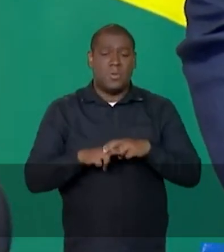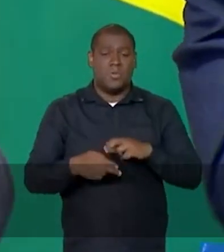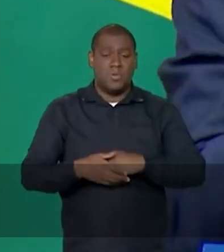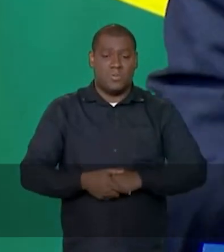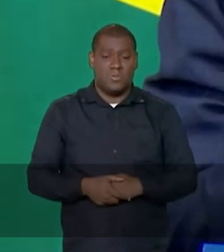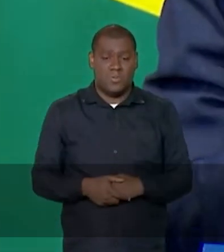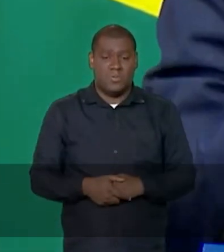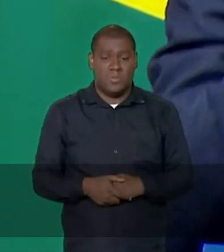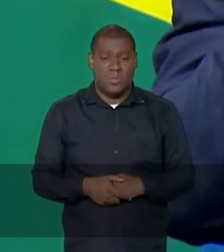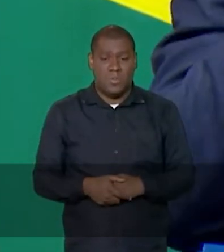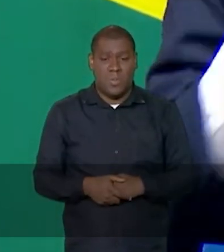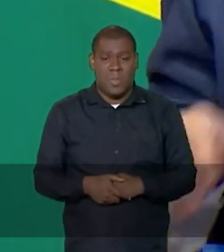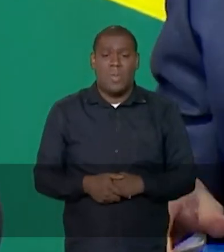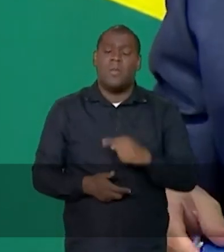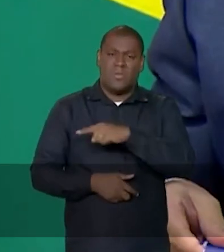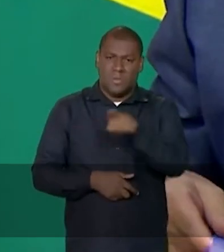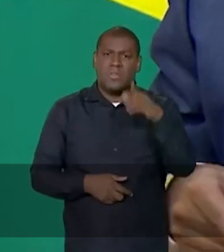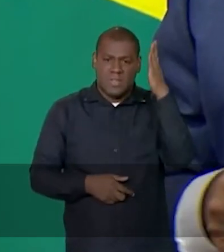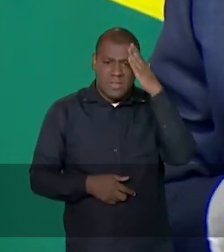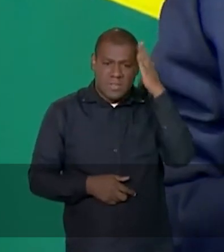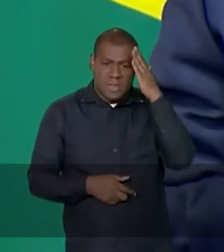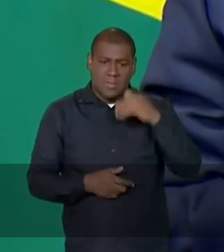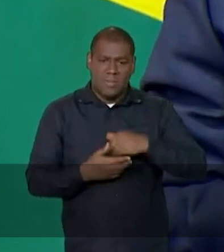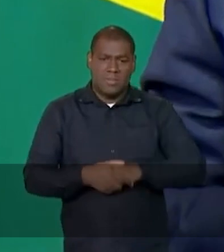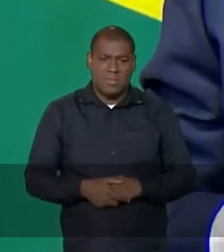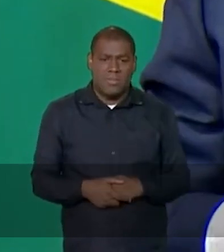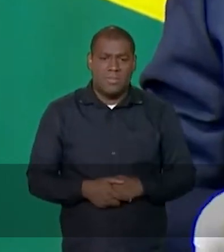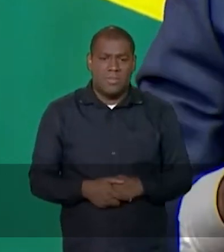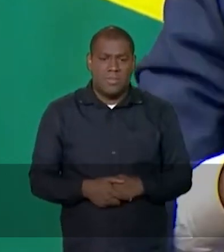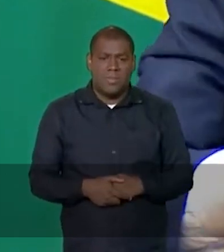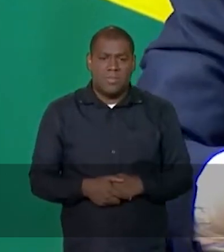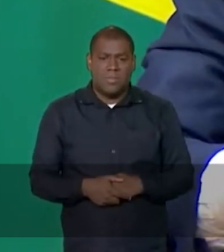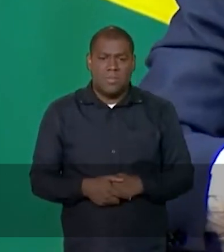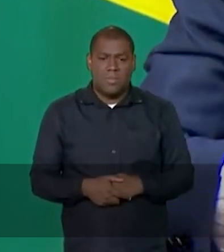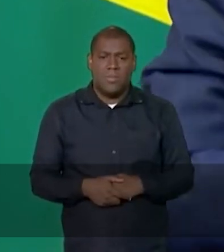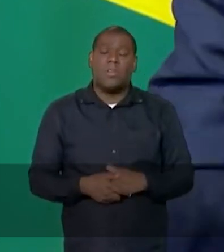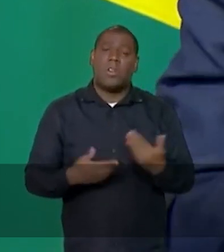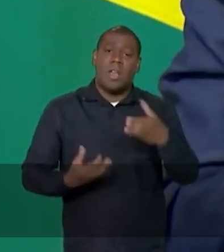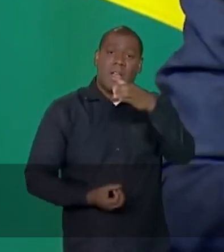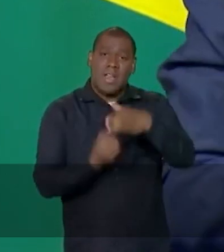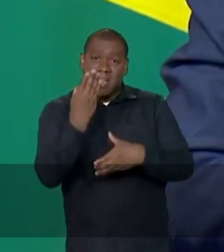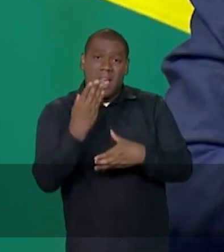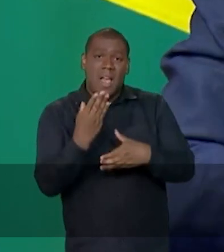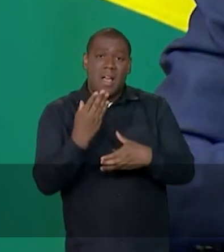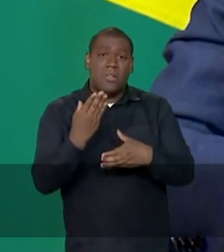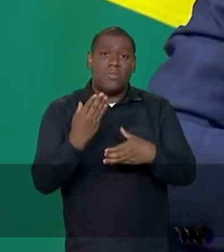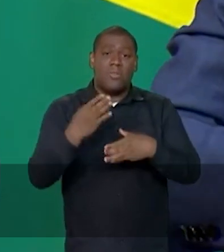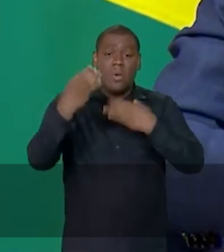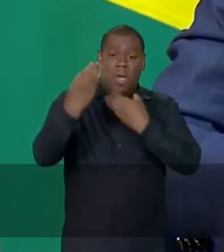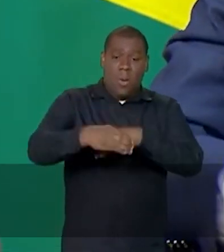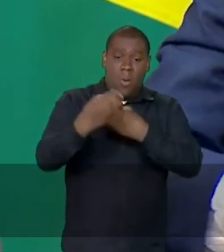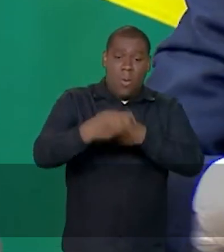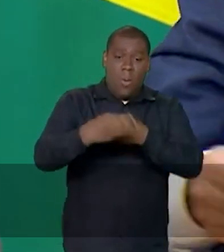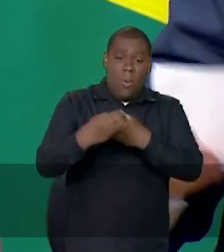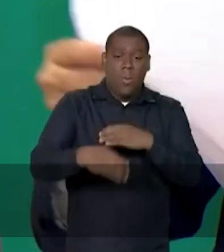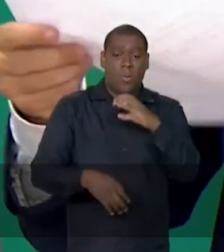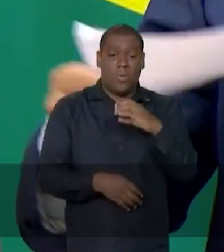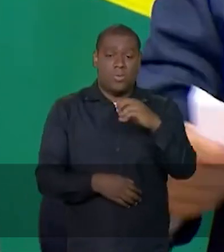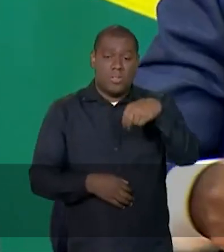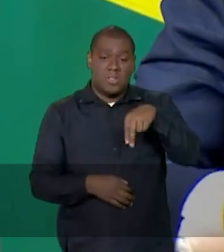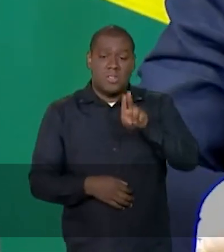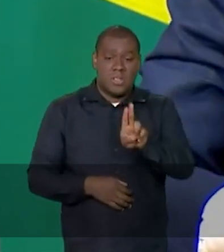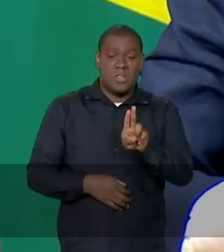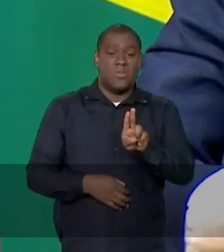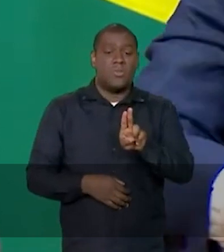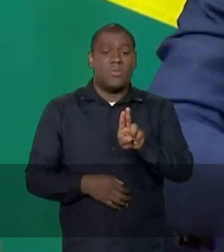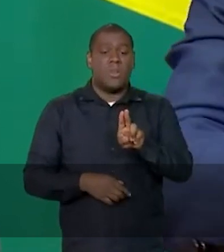desde o início, como vocês sabem, a nossa preocupação, a nossa ideia de realizar um concurso unificado foi garantir uma coisa básica para a